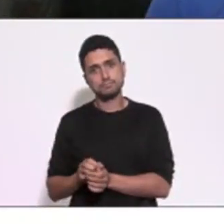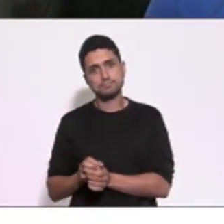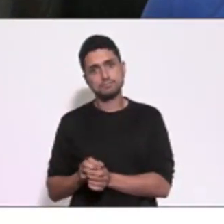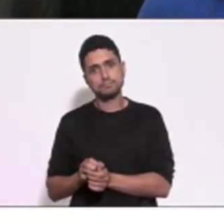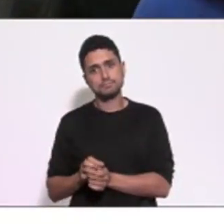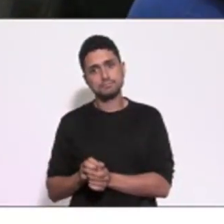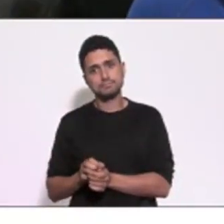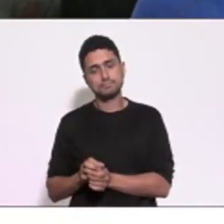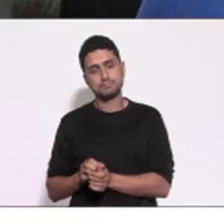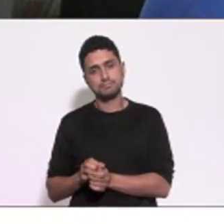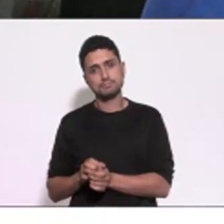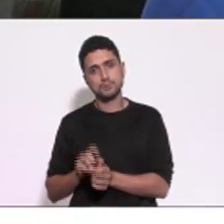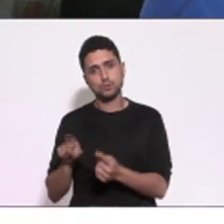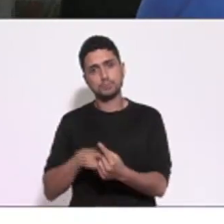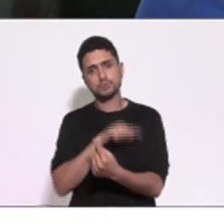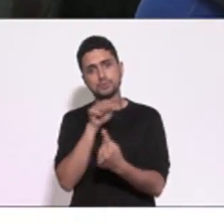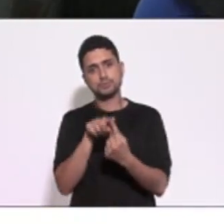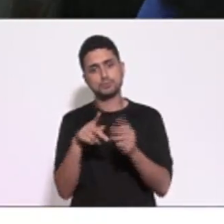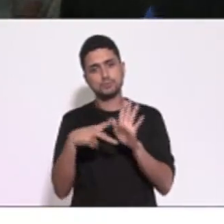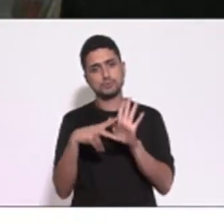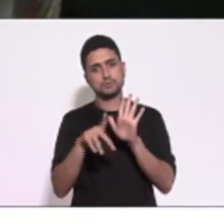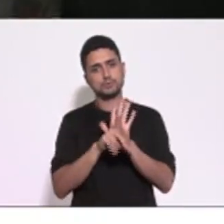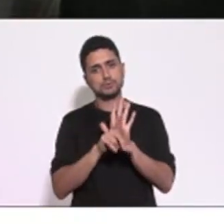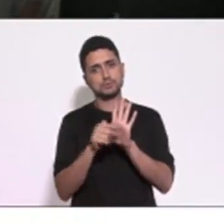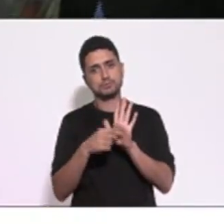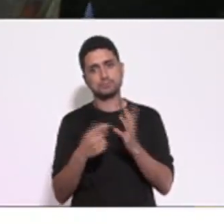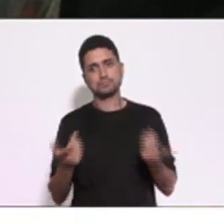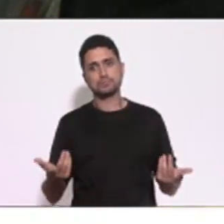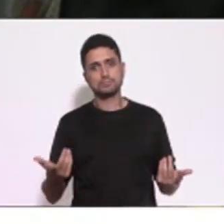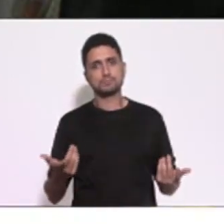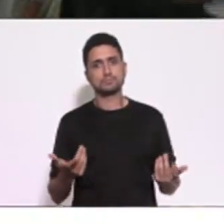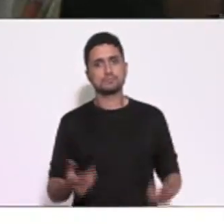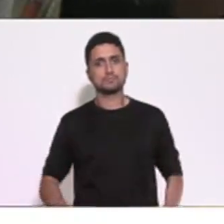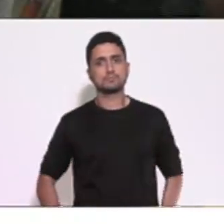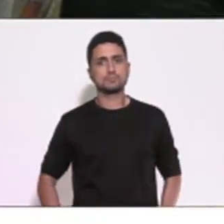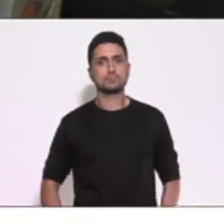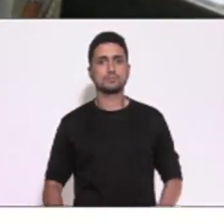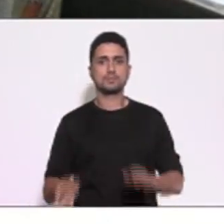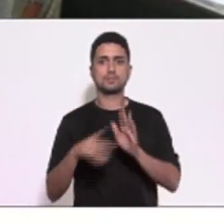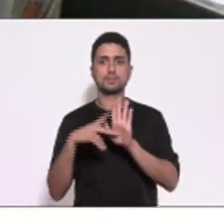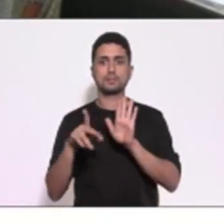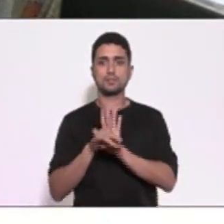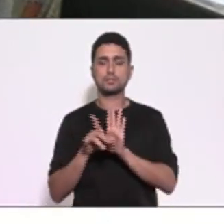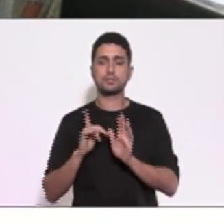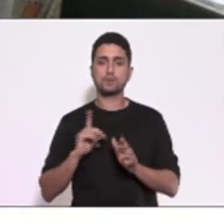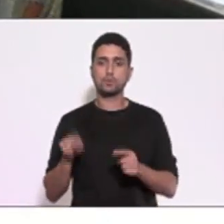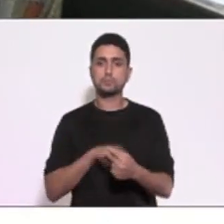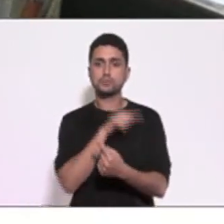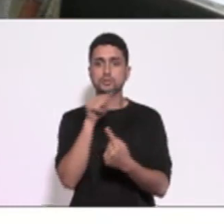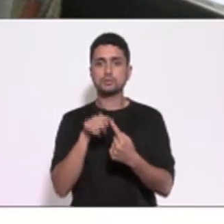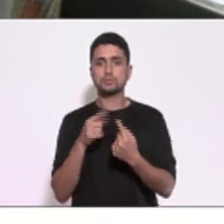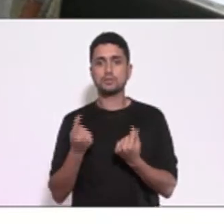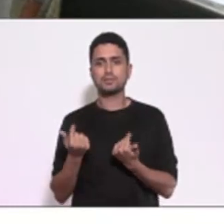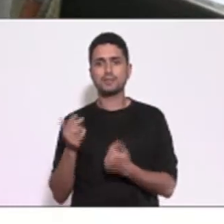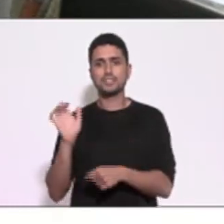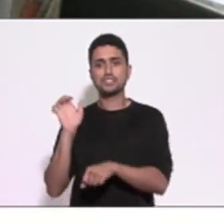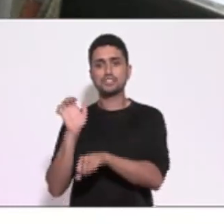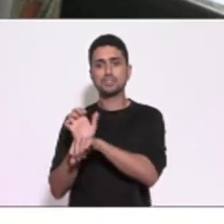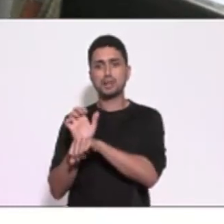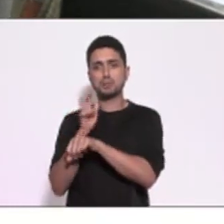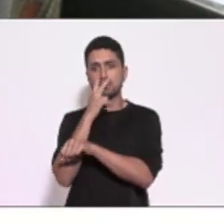Essa é a ideia do projeto. O projeto tem a intenção de reduzir o número de vezes que o Estado fica